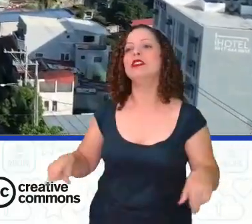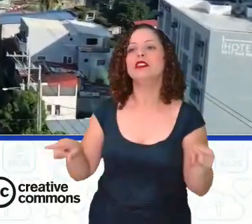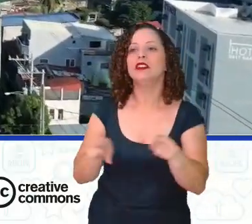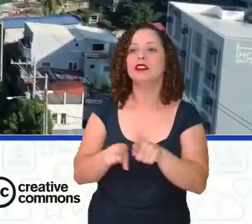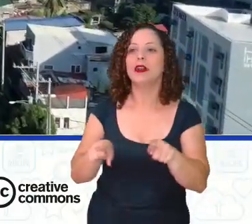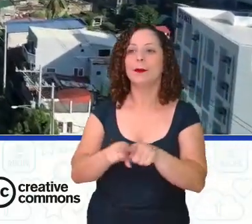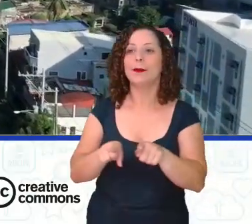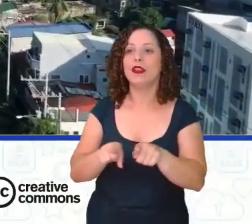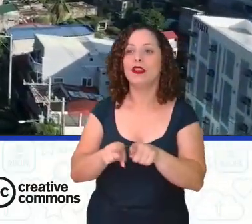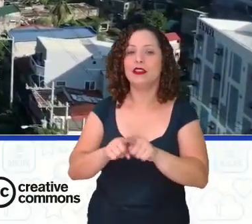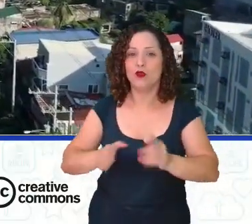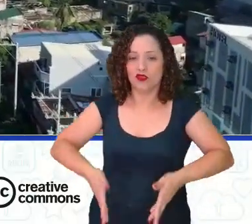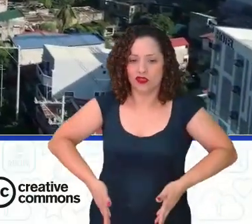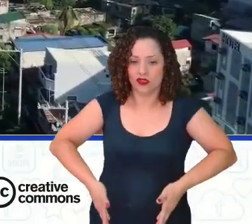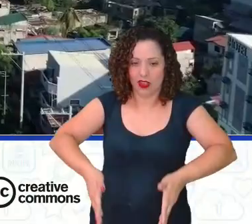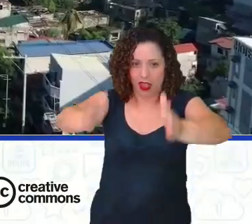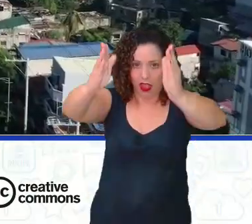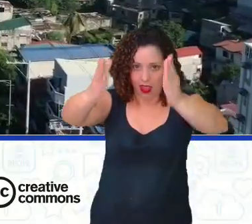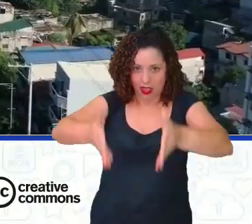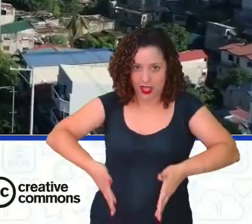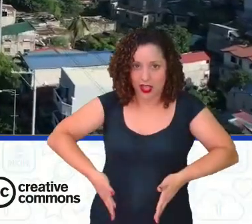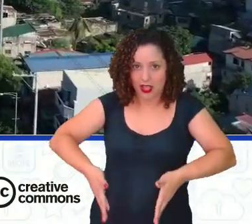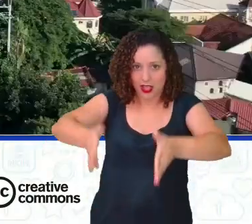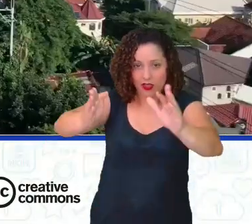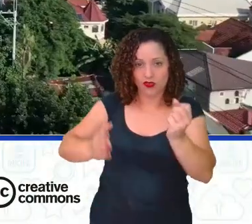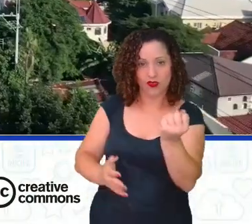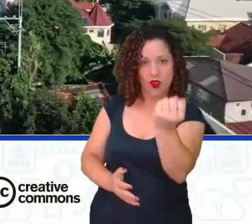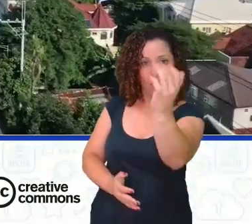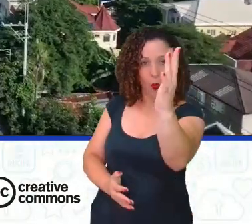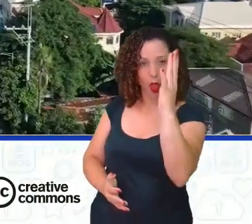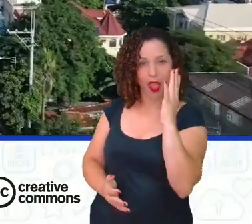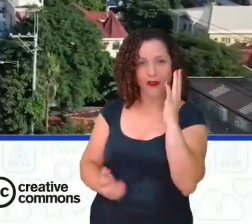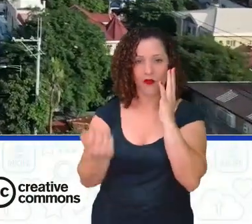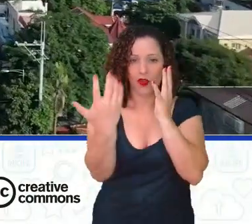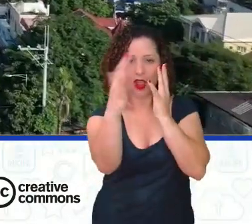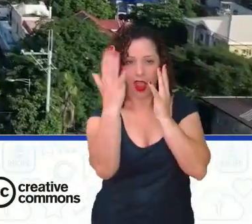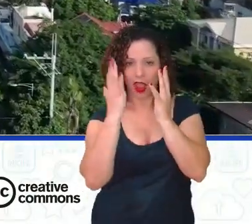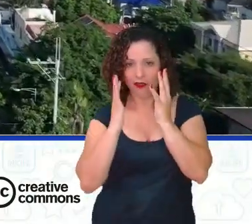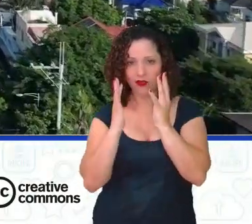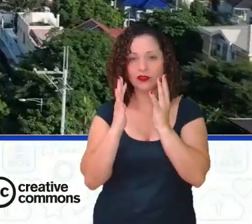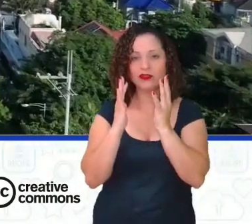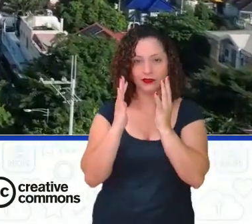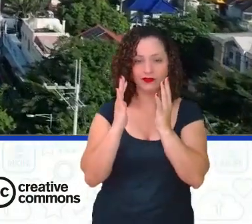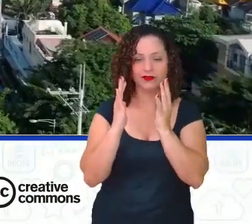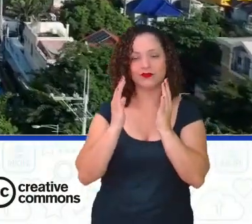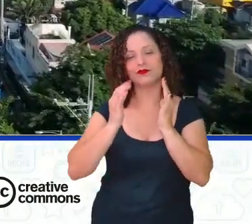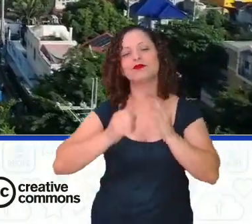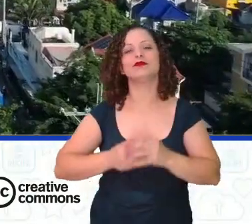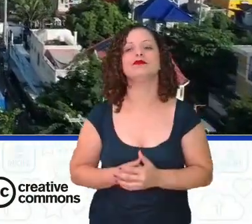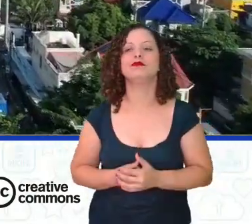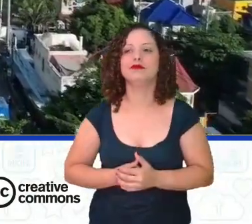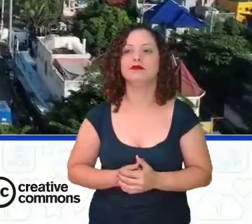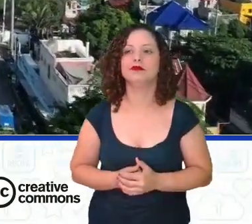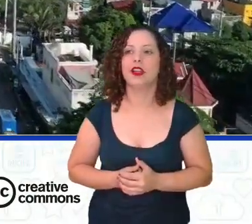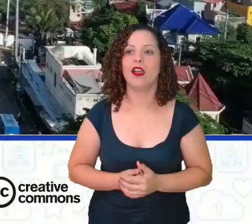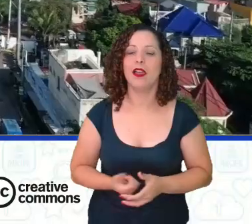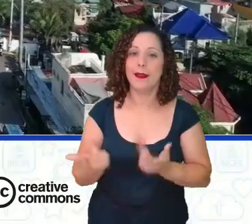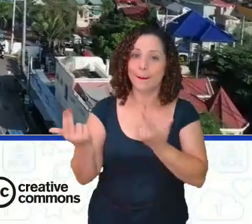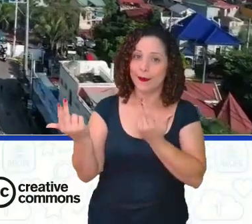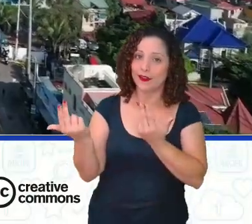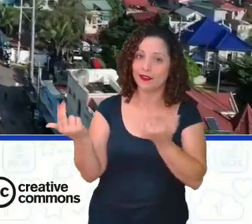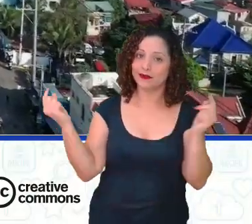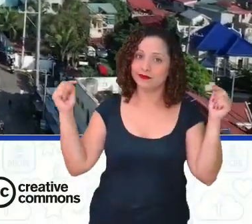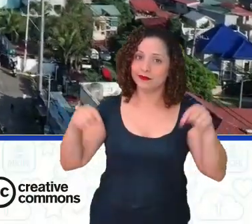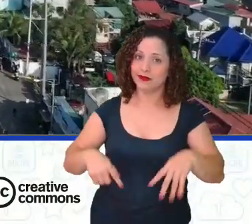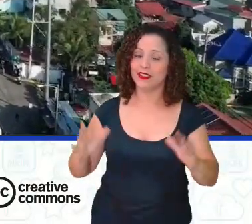apenas alguns vesquícios de áreas verdes nesse ambiente urbano. Bem similar à nossa cidade,